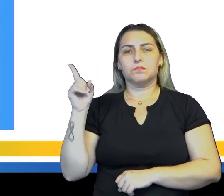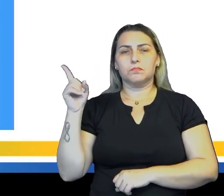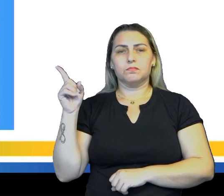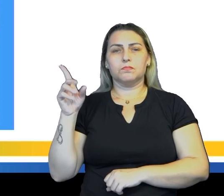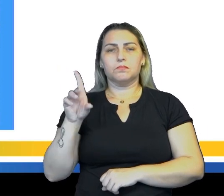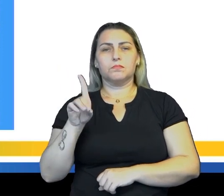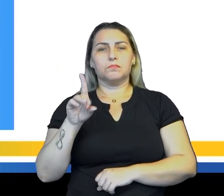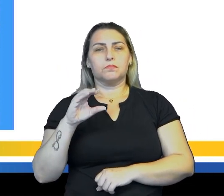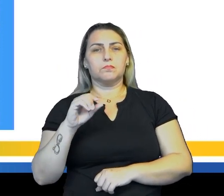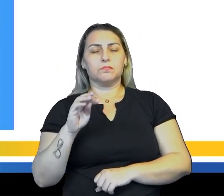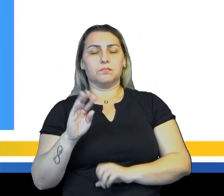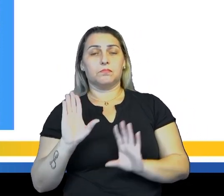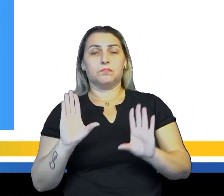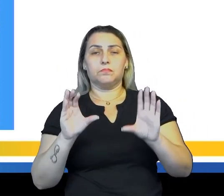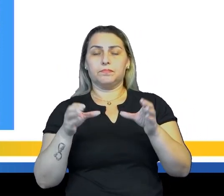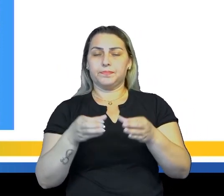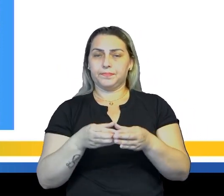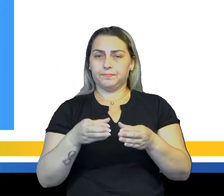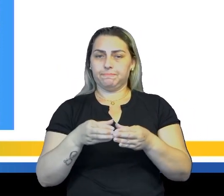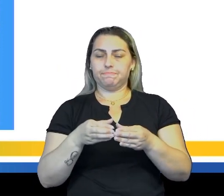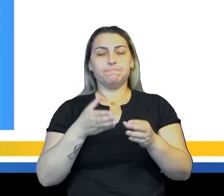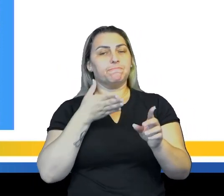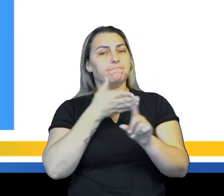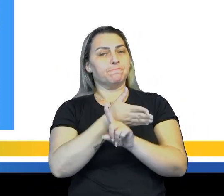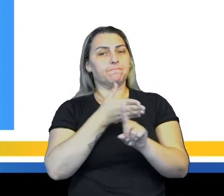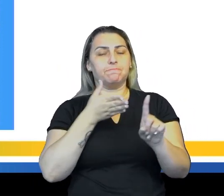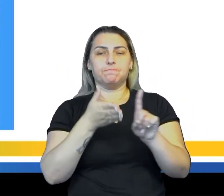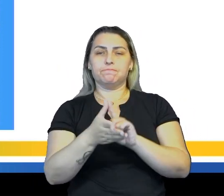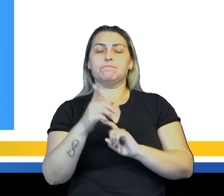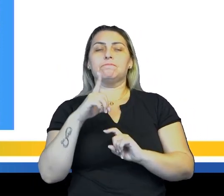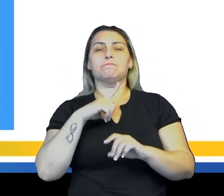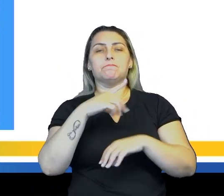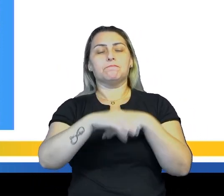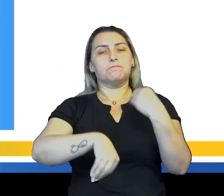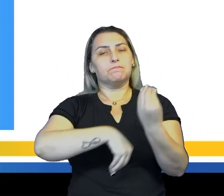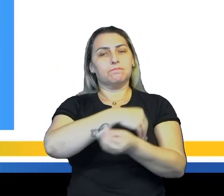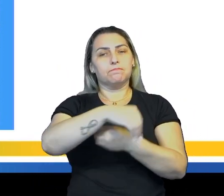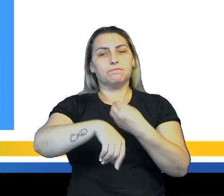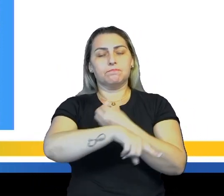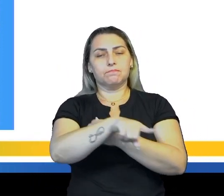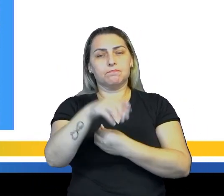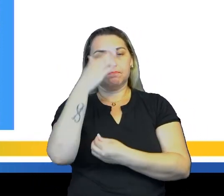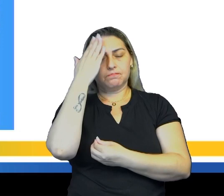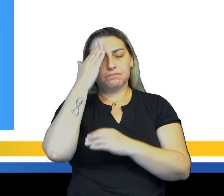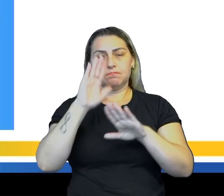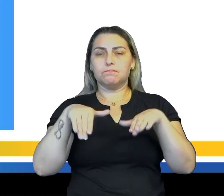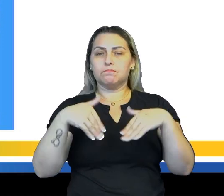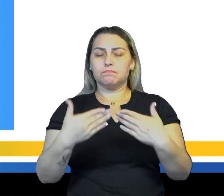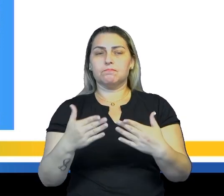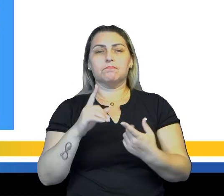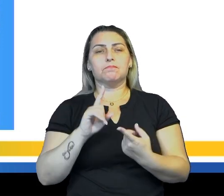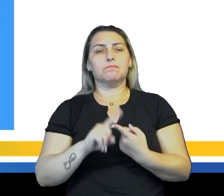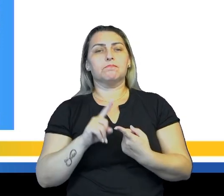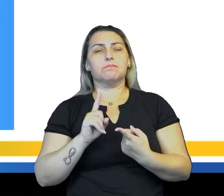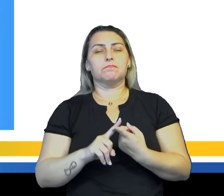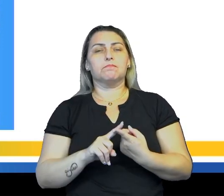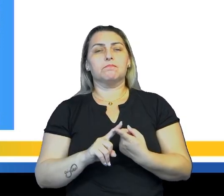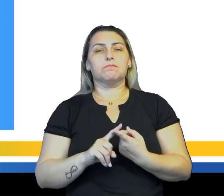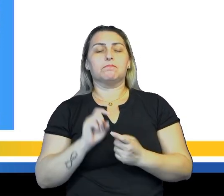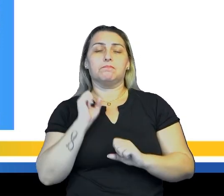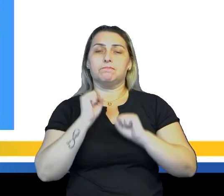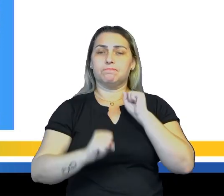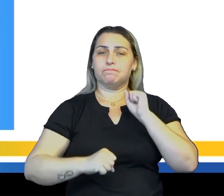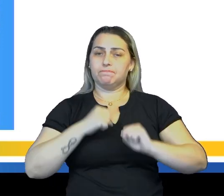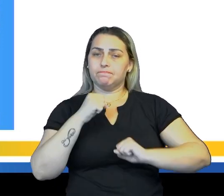decatlo que é um conjunto de modalidades aqui a gente tem uma misturada aqui só para vocês entenderem quais poderiam ser tipo 100 metros